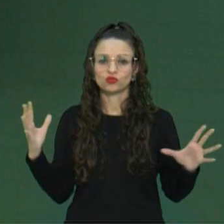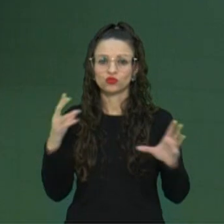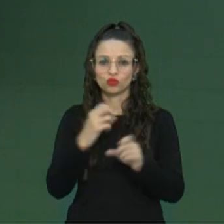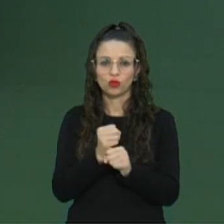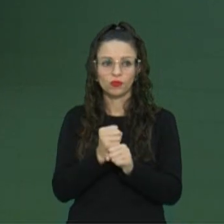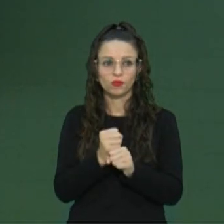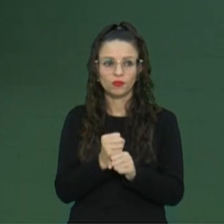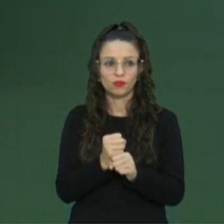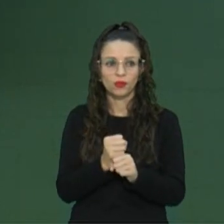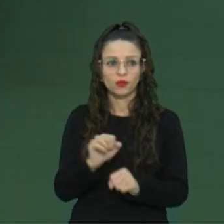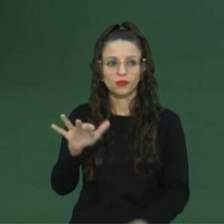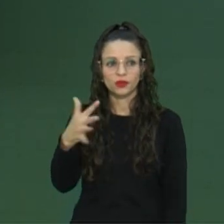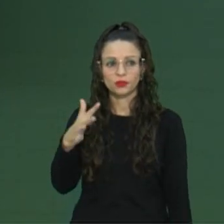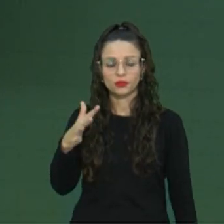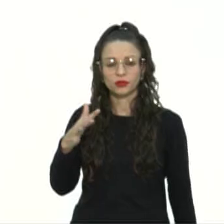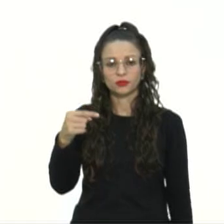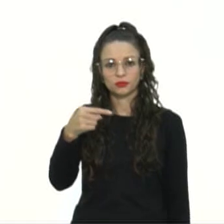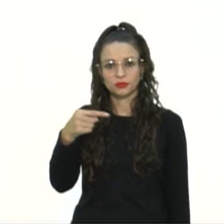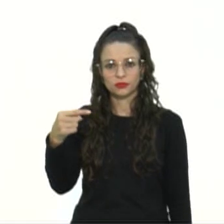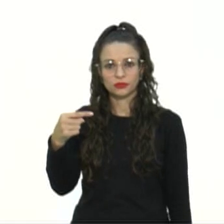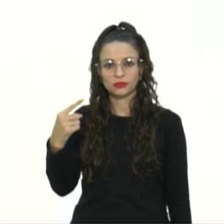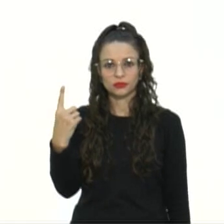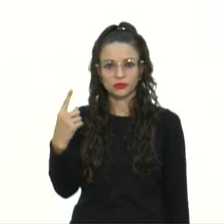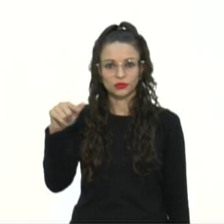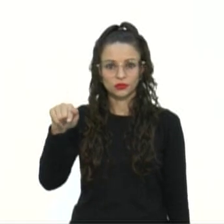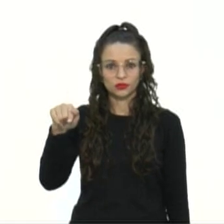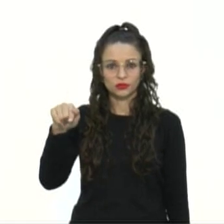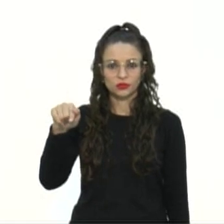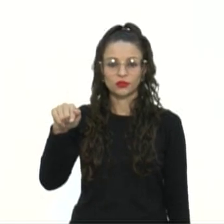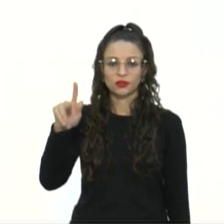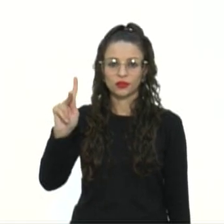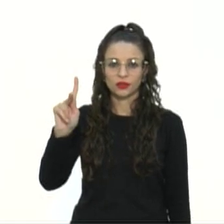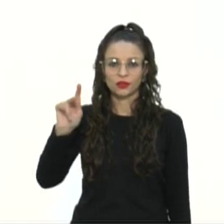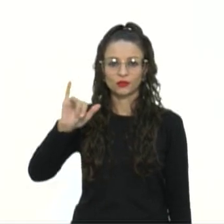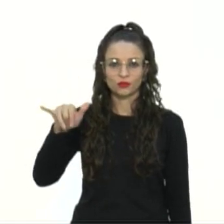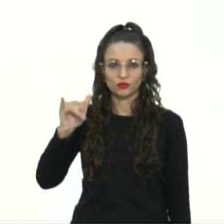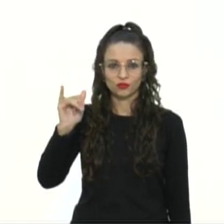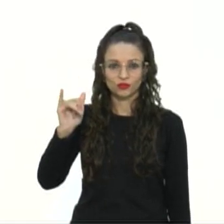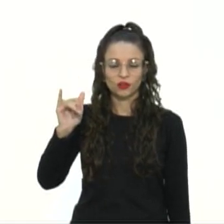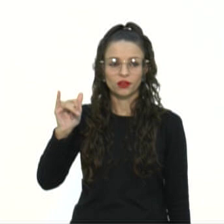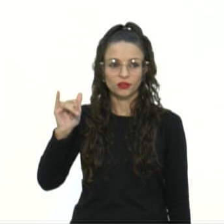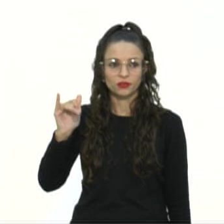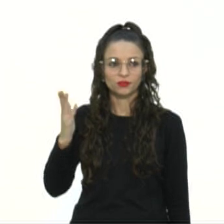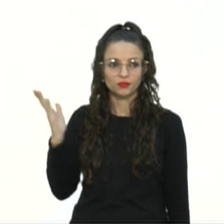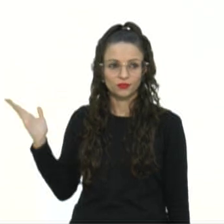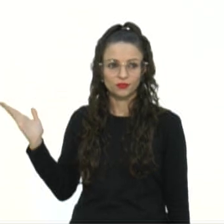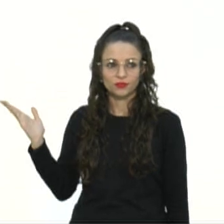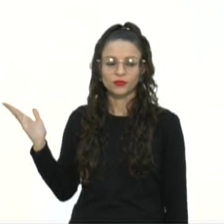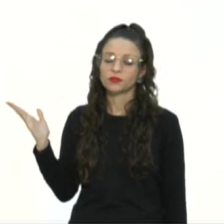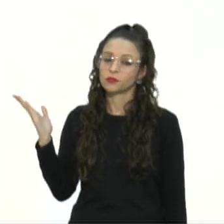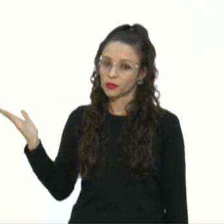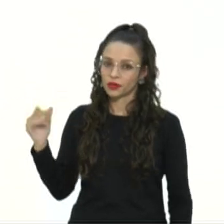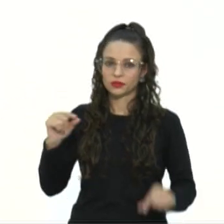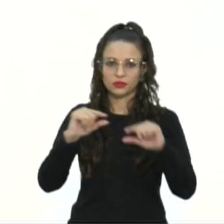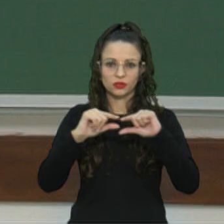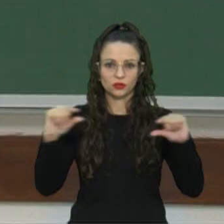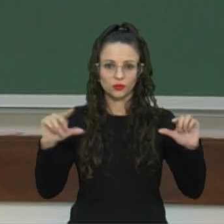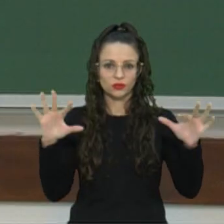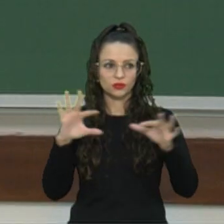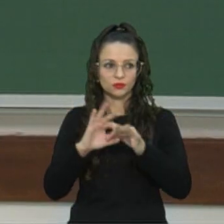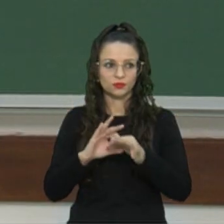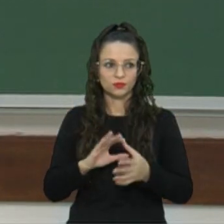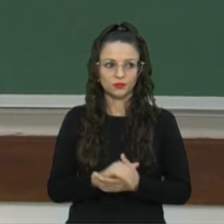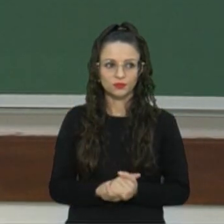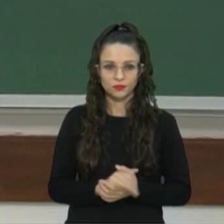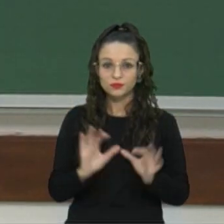vai dar aproximadamente menos 17 kJ a variação de entalpia para essa equação aqui de